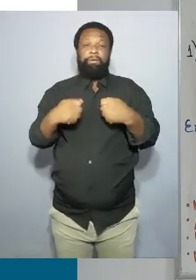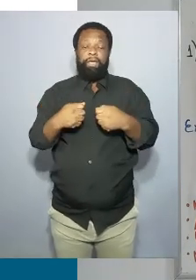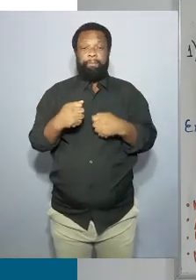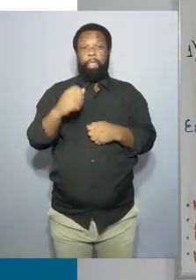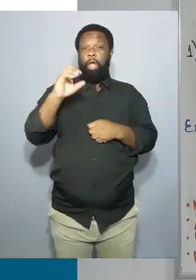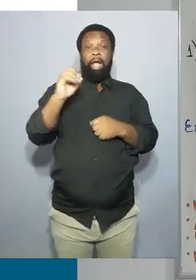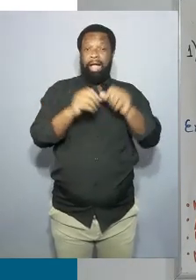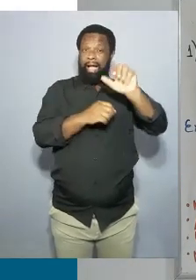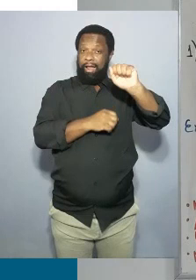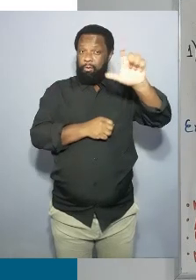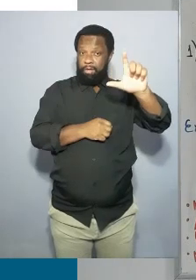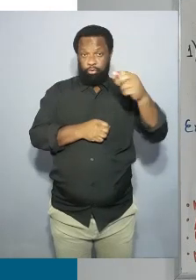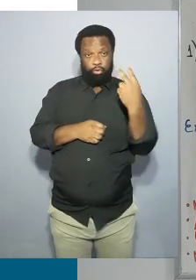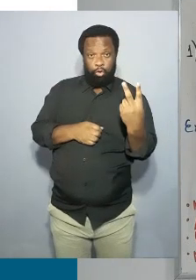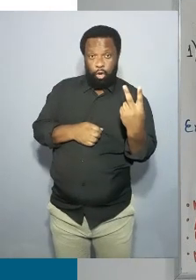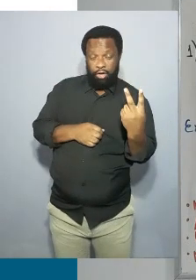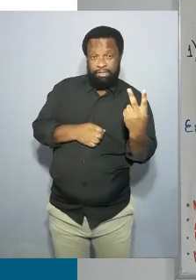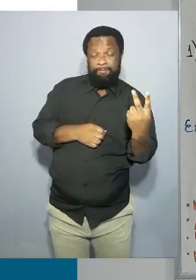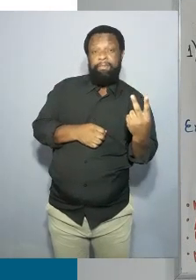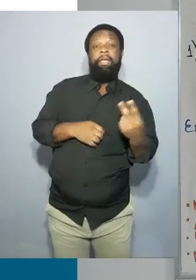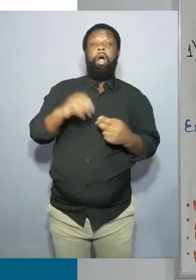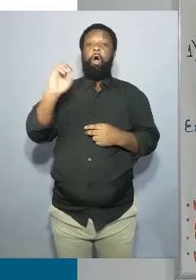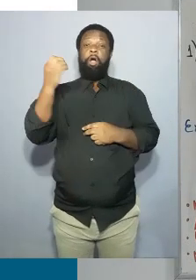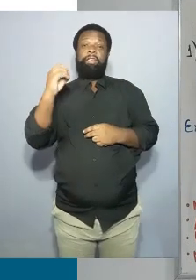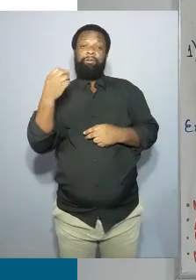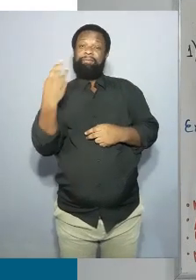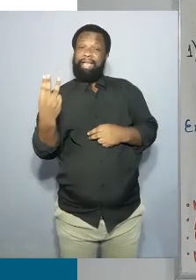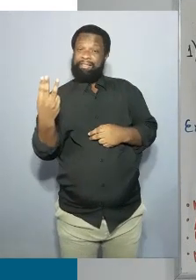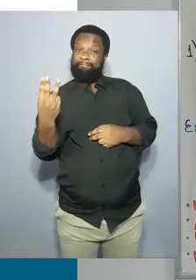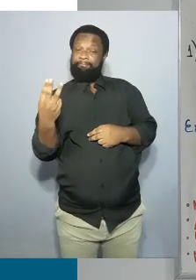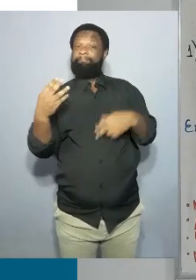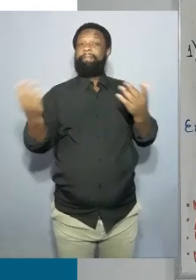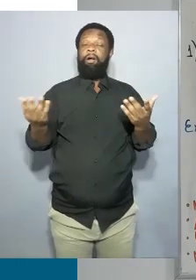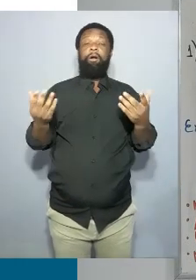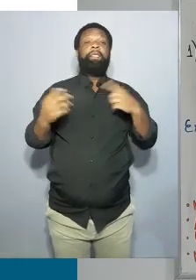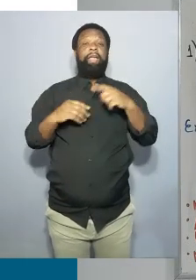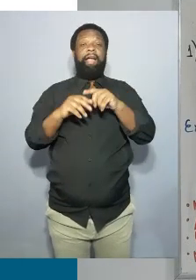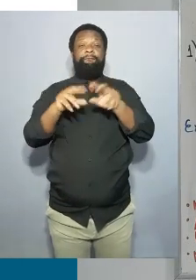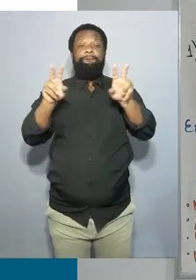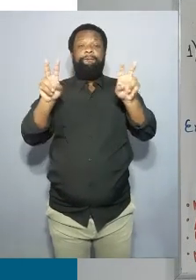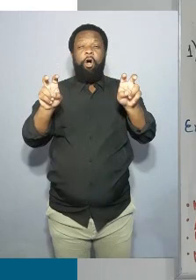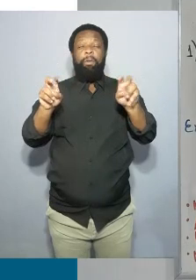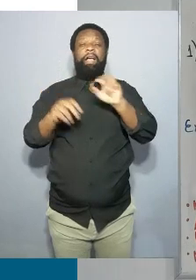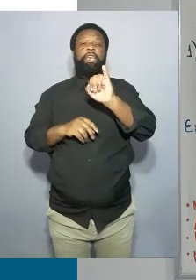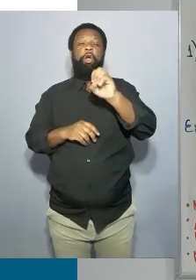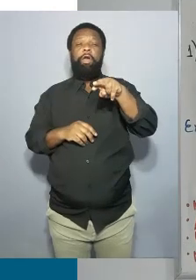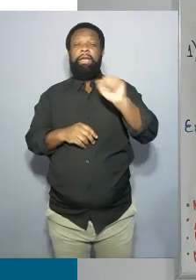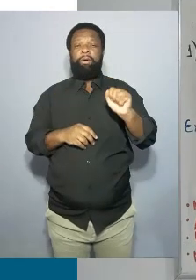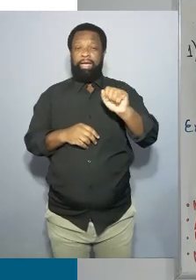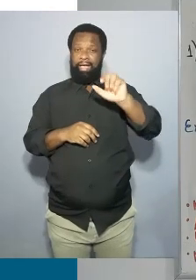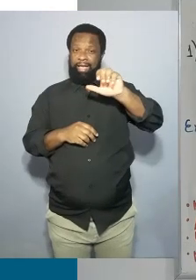2 átomos de alumínio e 3 átomos de oxigênio. Dessa forma, a minha fórmula iônica